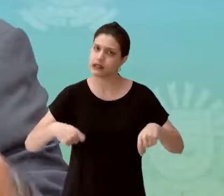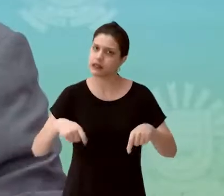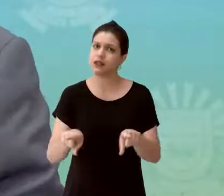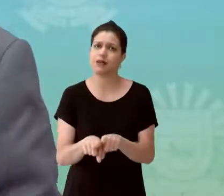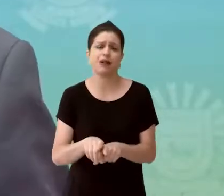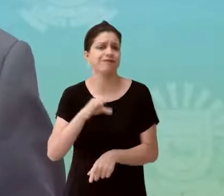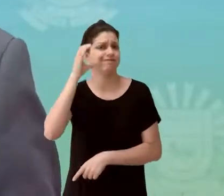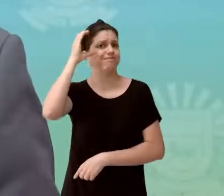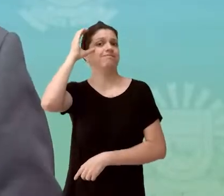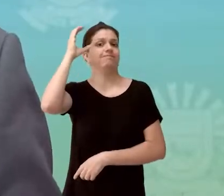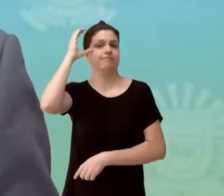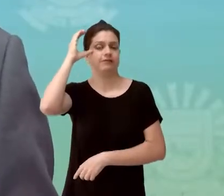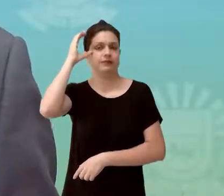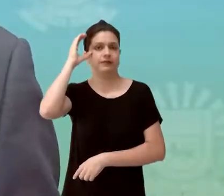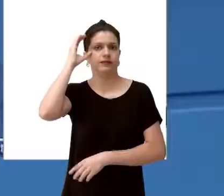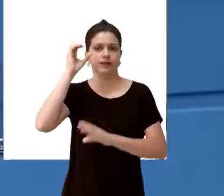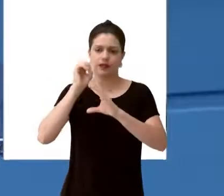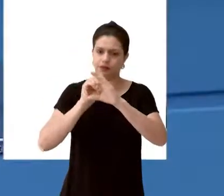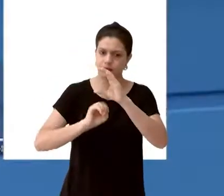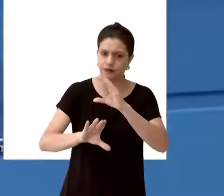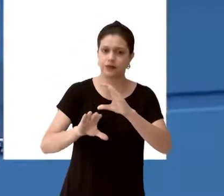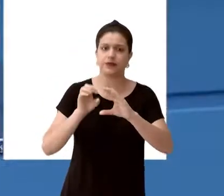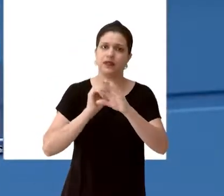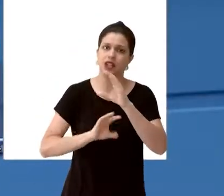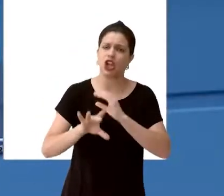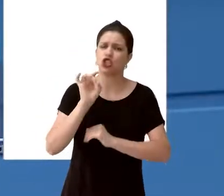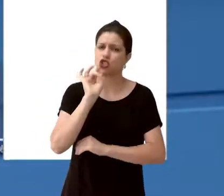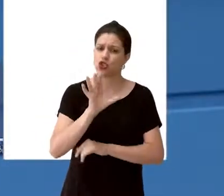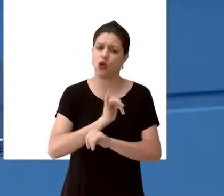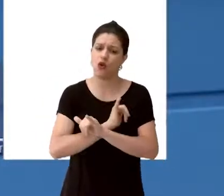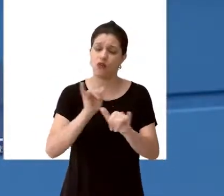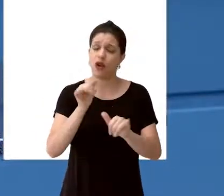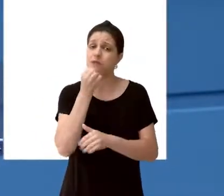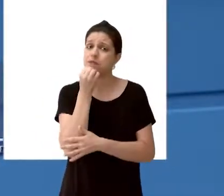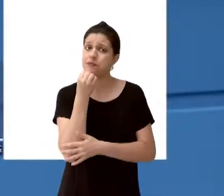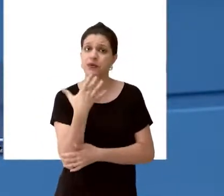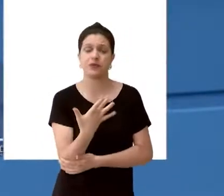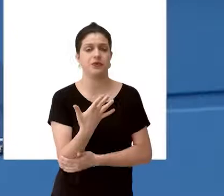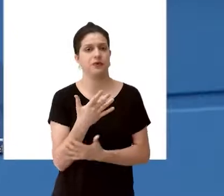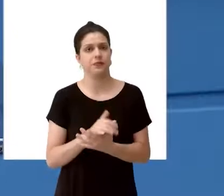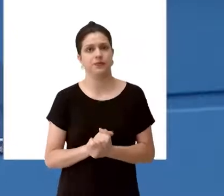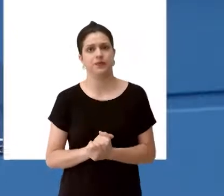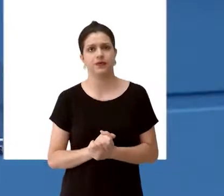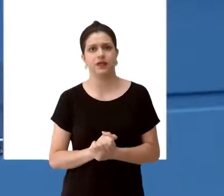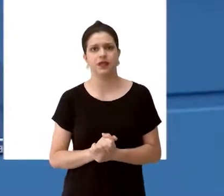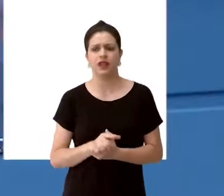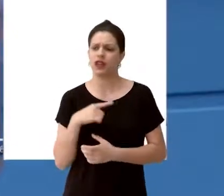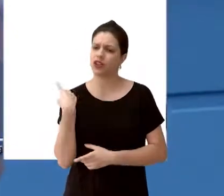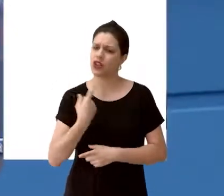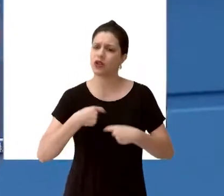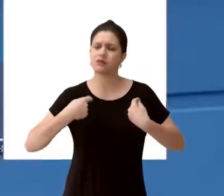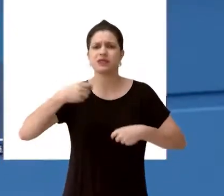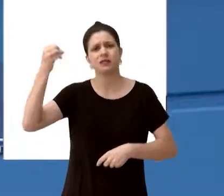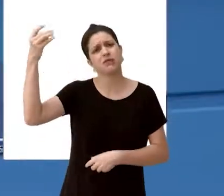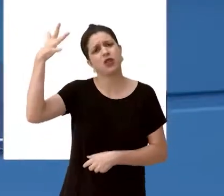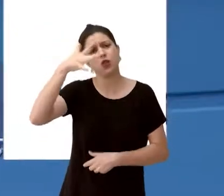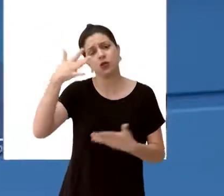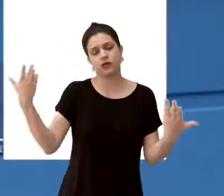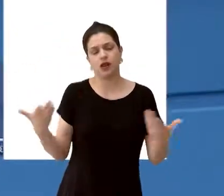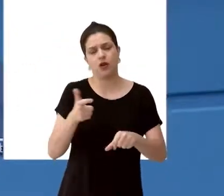a população tem que fazer a sua parte. Vamos ser conscientes, repostar e compartilhar somente aquelas notícias